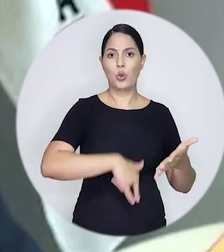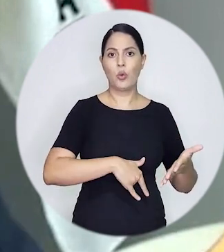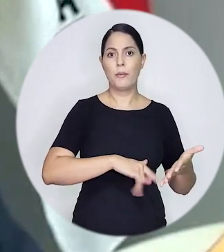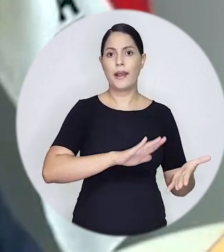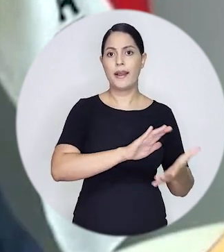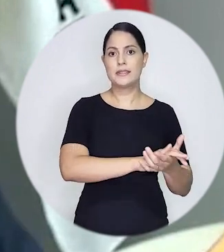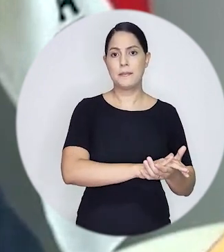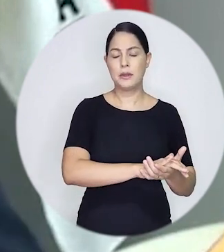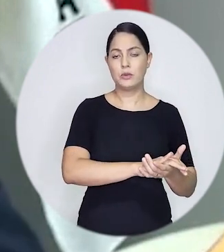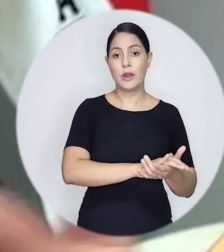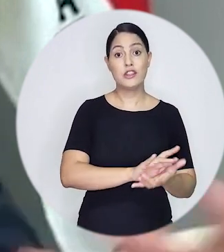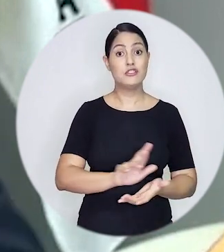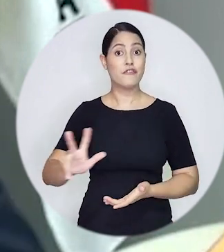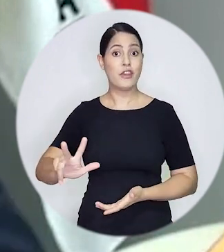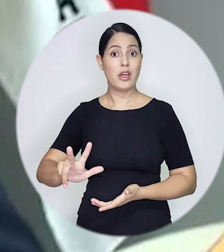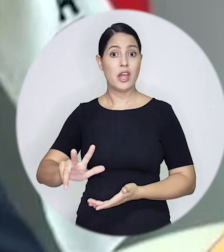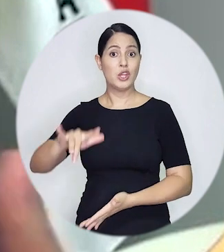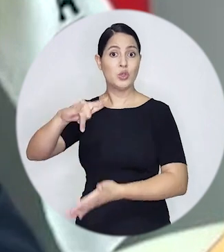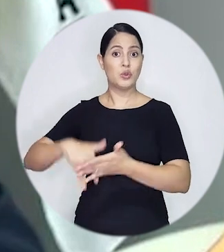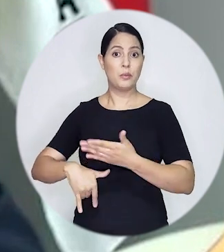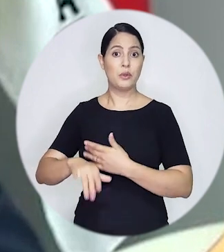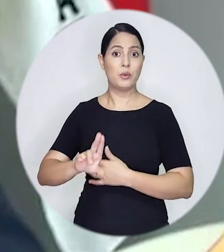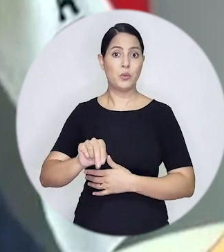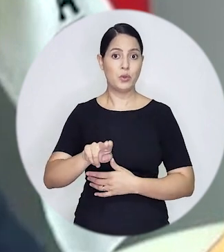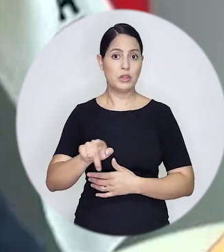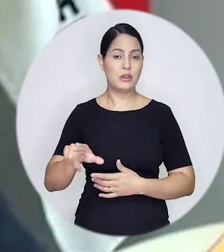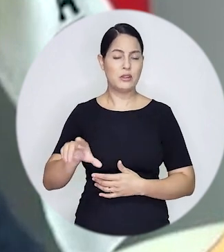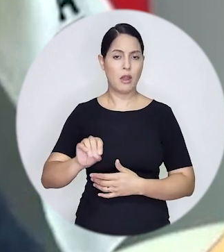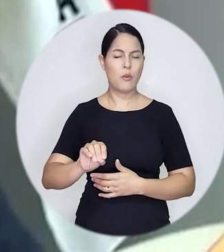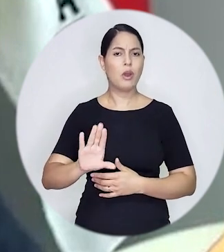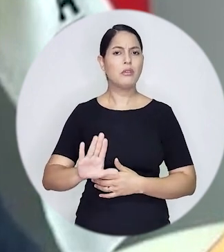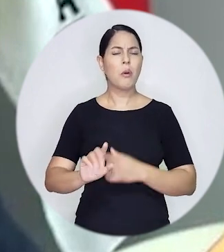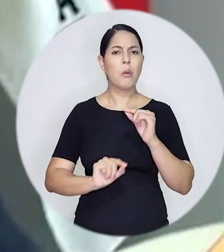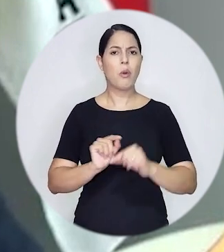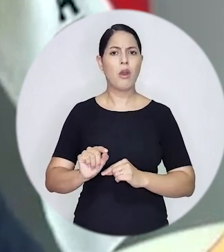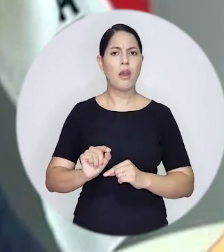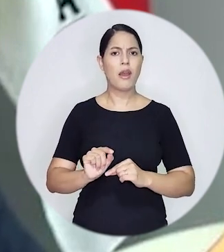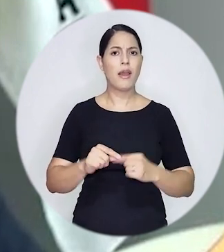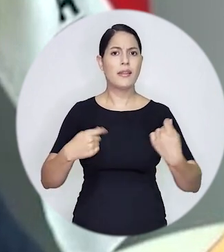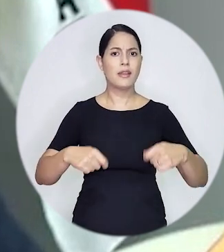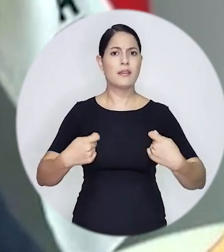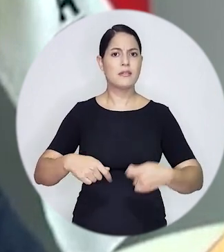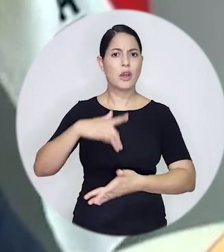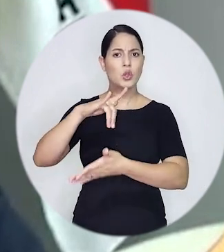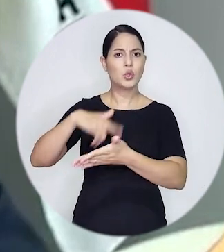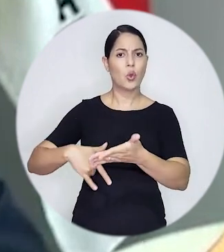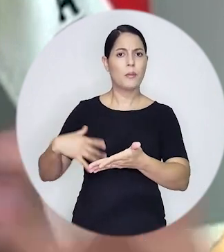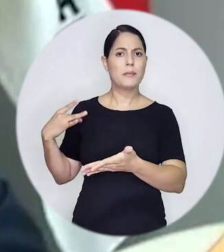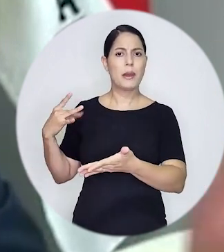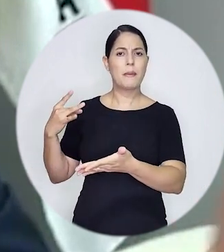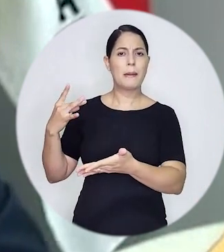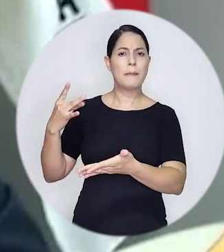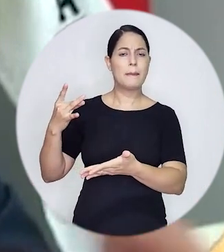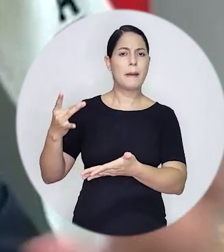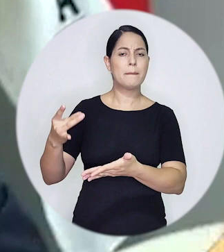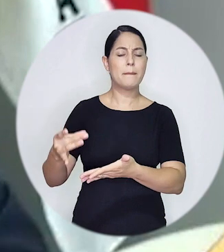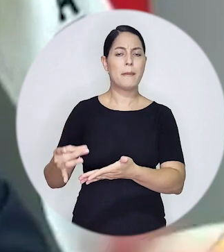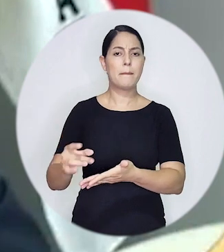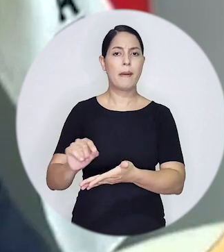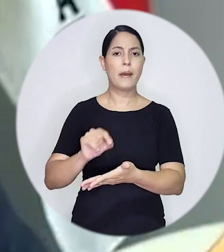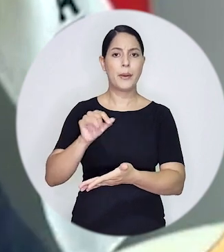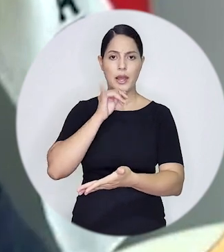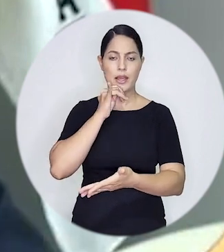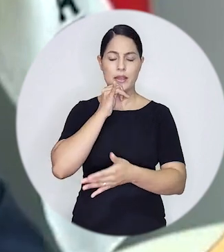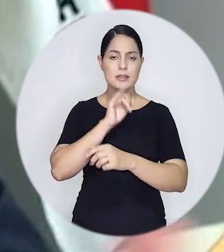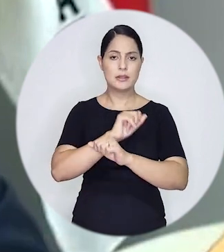de casamento. Em muitos contextos, precisa desse documento para provar que essa relação de fato existe. Talvez